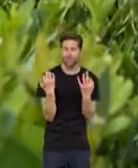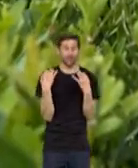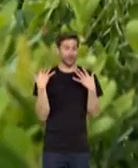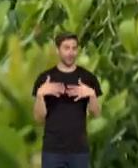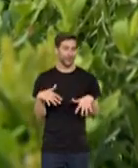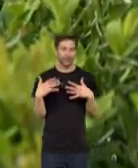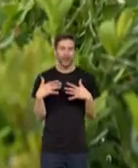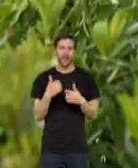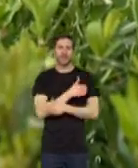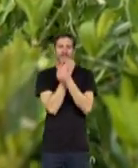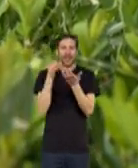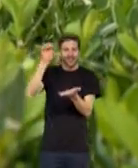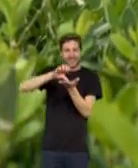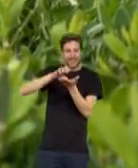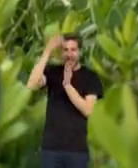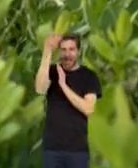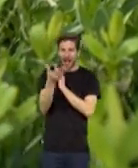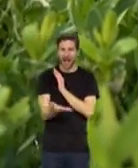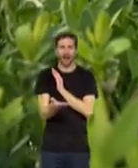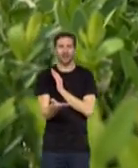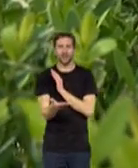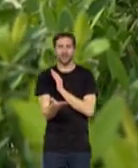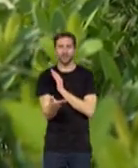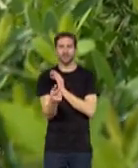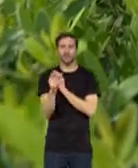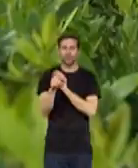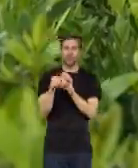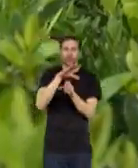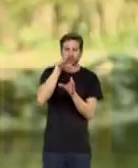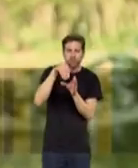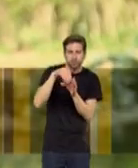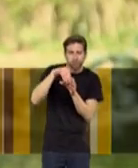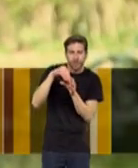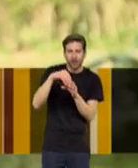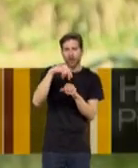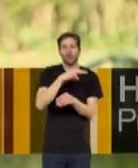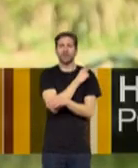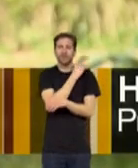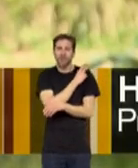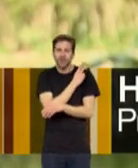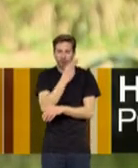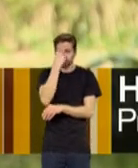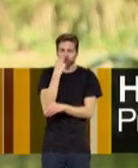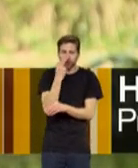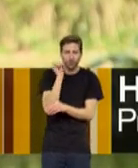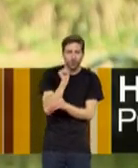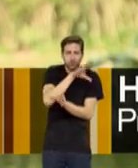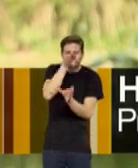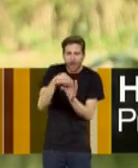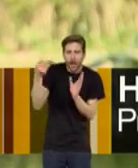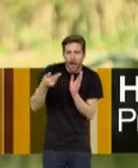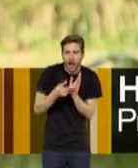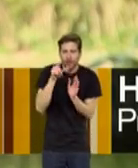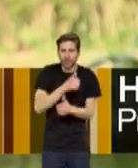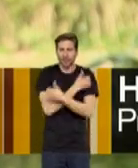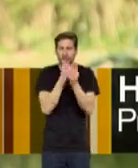lindíssimo, no centro da cidade de Coimbra e revela uma história da própria universidade e da própria cidade. Portanto,